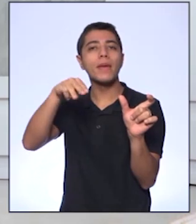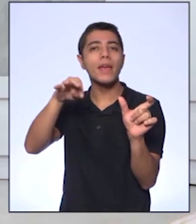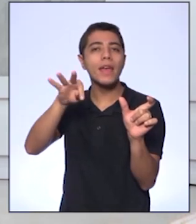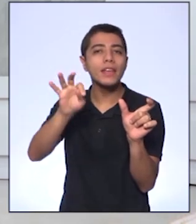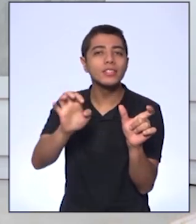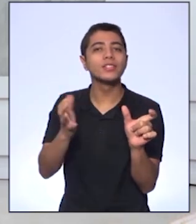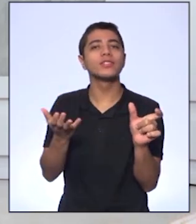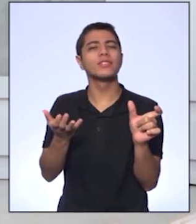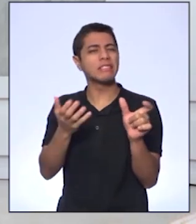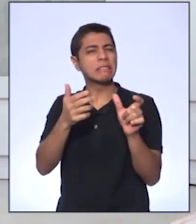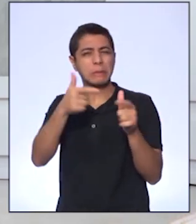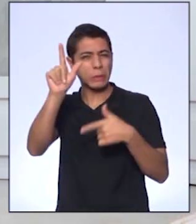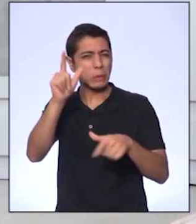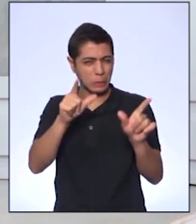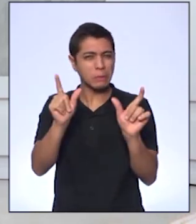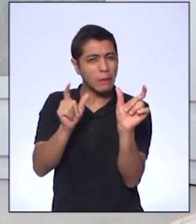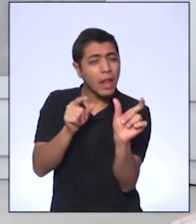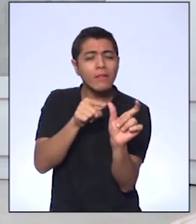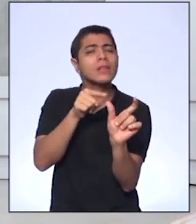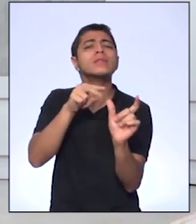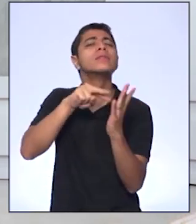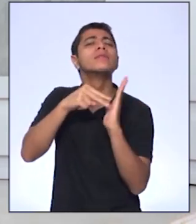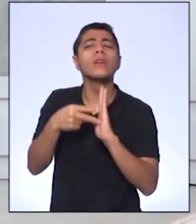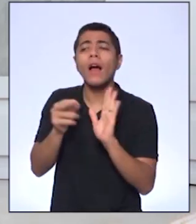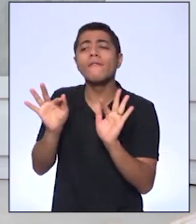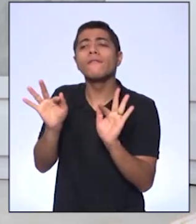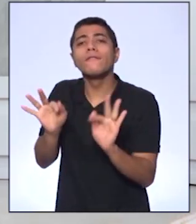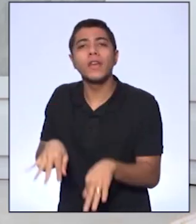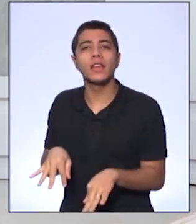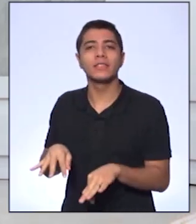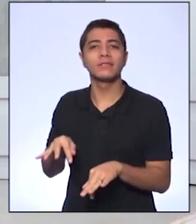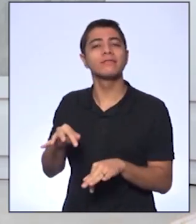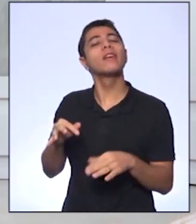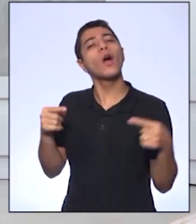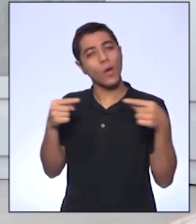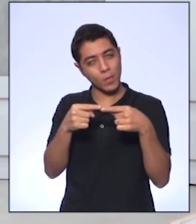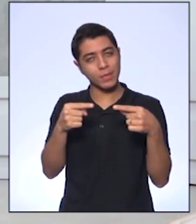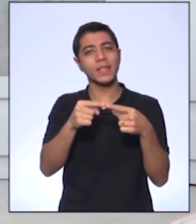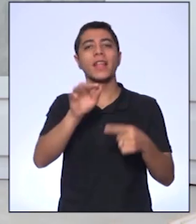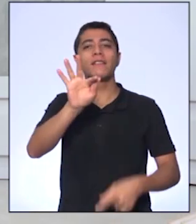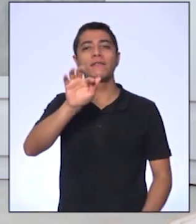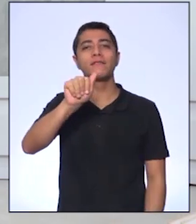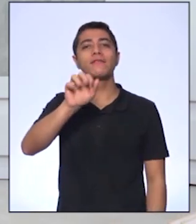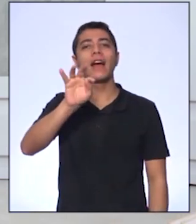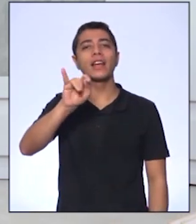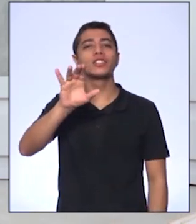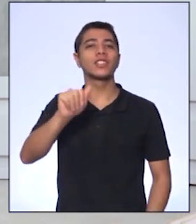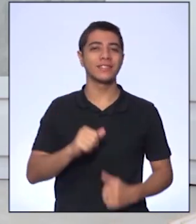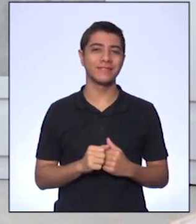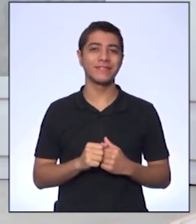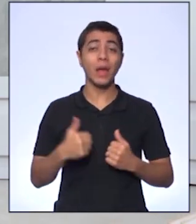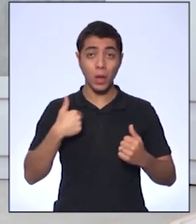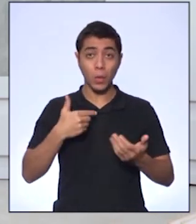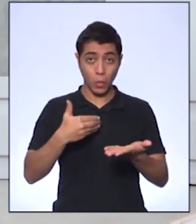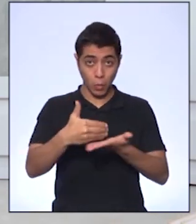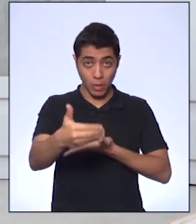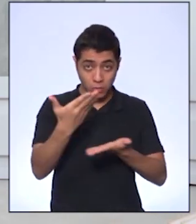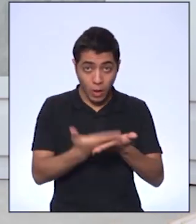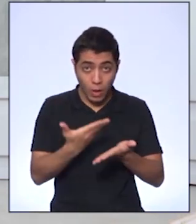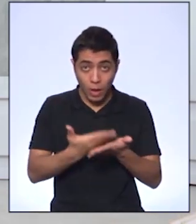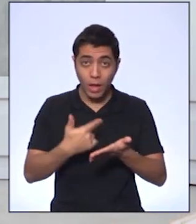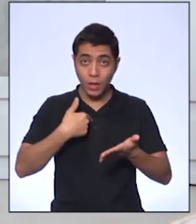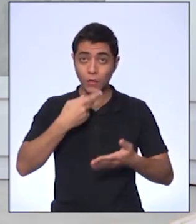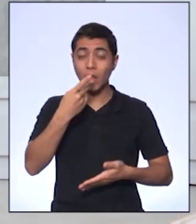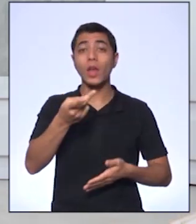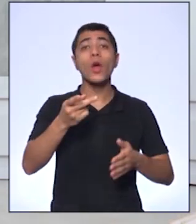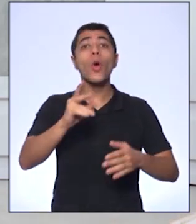encerrando a conversa aqui com você. Beleza? Quando eu comecei essa aula, eu disse, Oi, eu sou a Cláudia, oi, eu